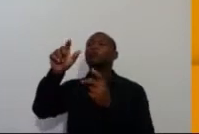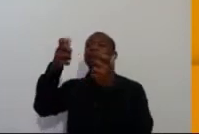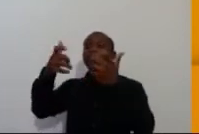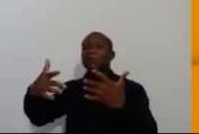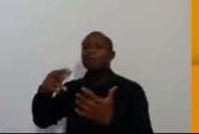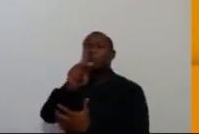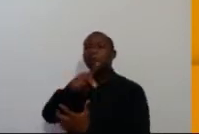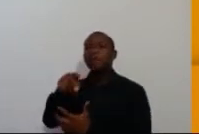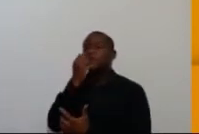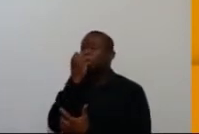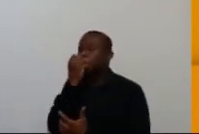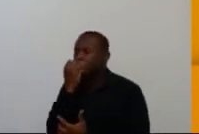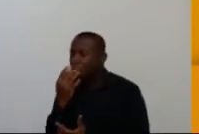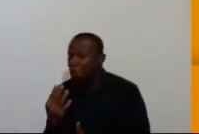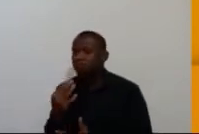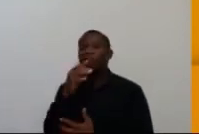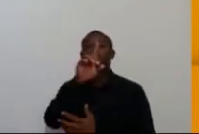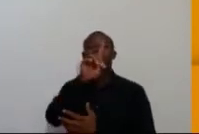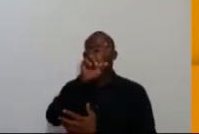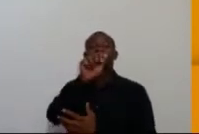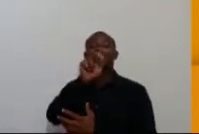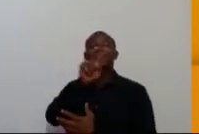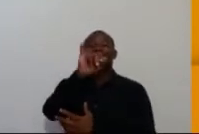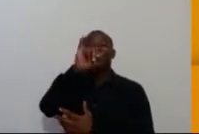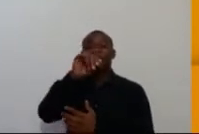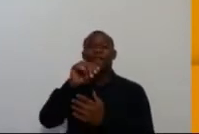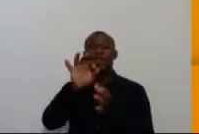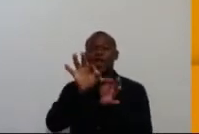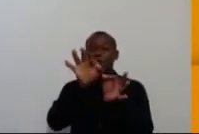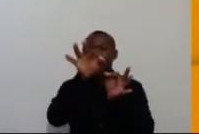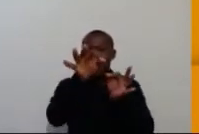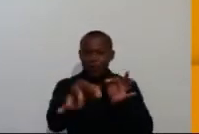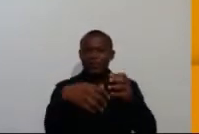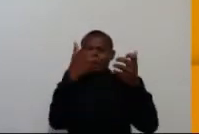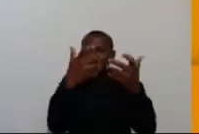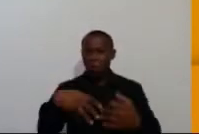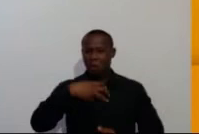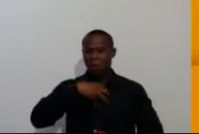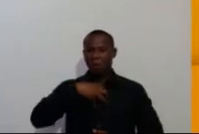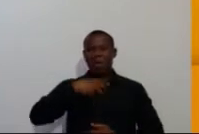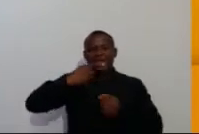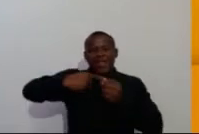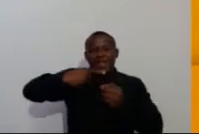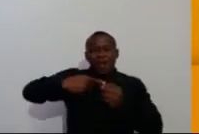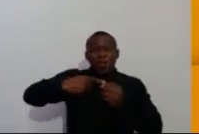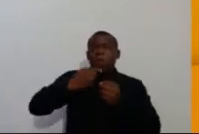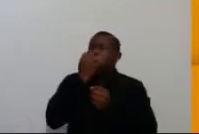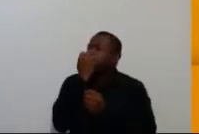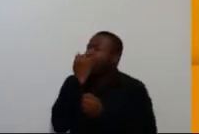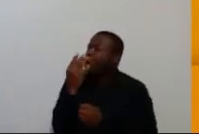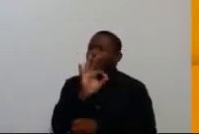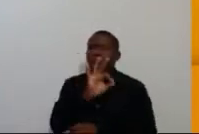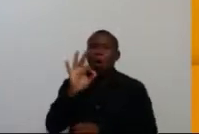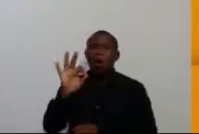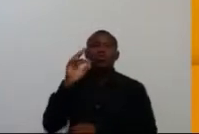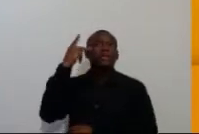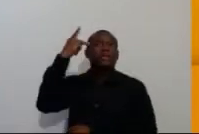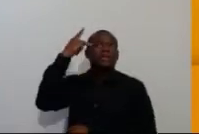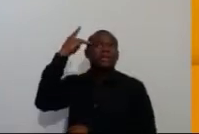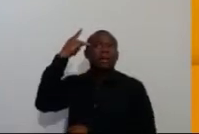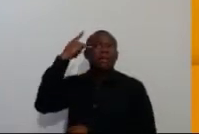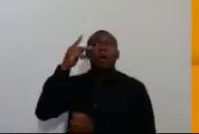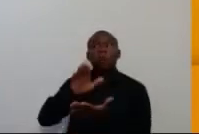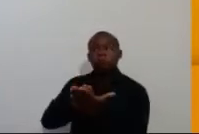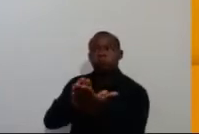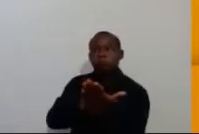de Ribeira do Pombal, Bahia. Excelente conteúdo. Rafael Augusto, de São Paulo, também elogiando. Hilda Melo,